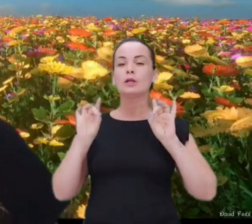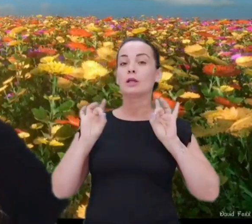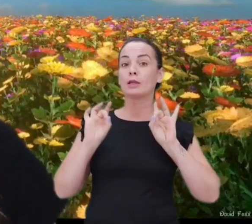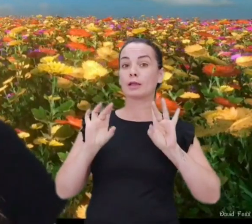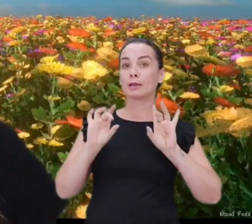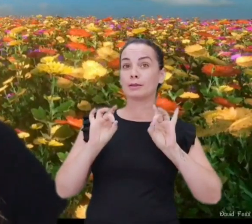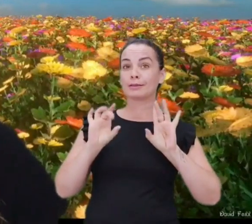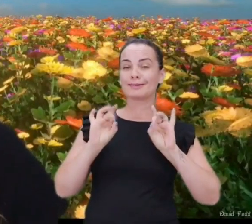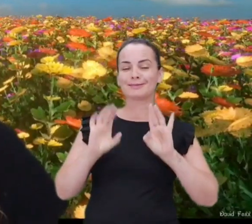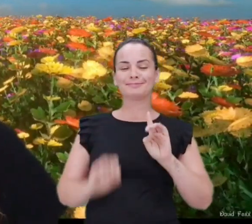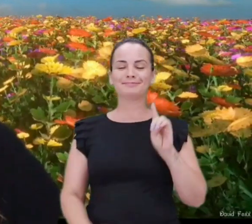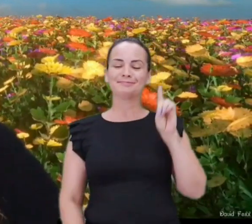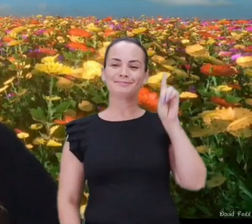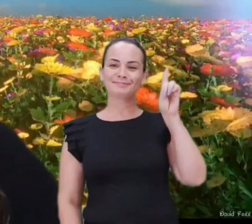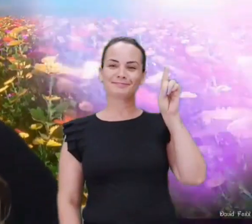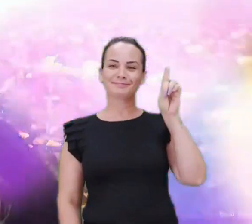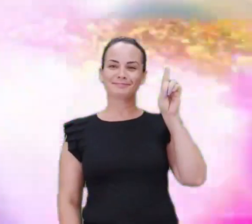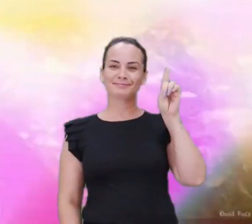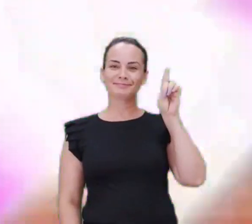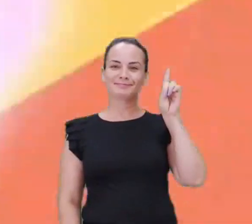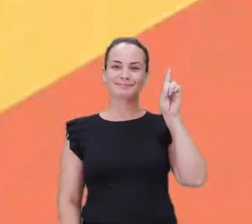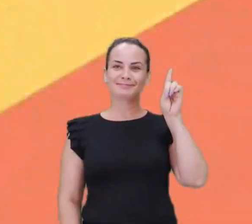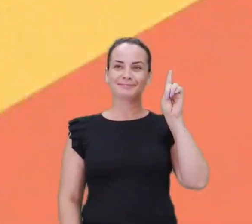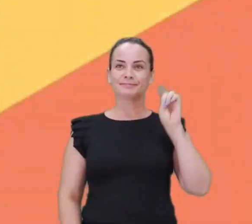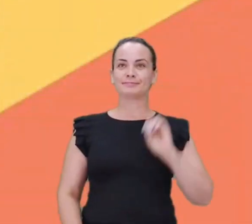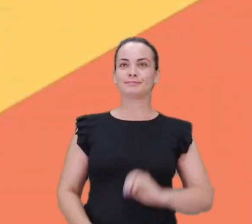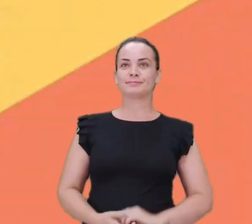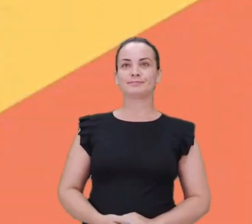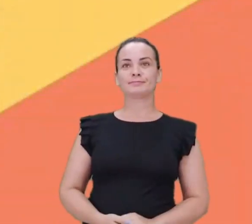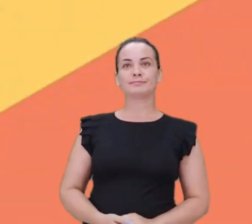especial, International Women's Day.